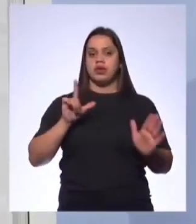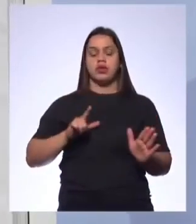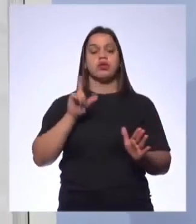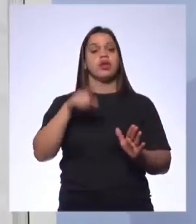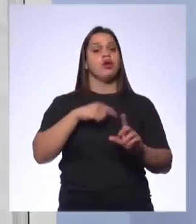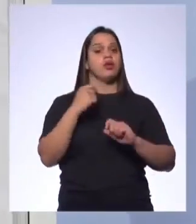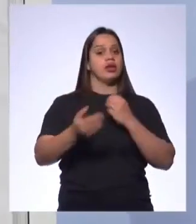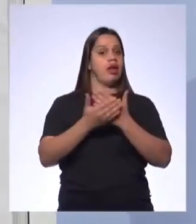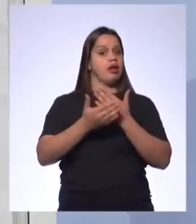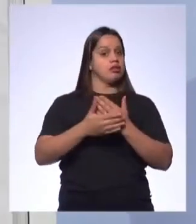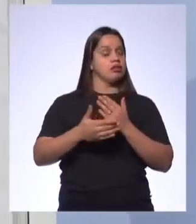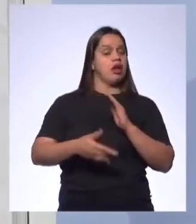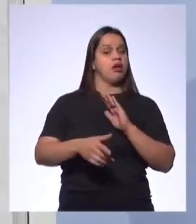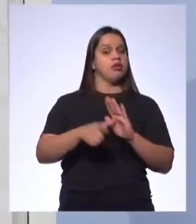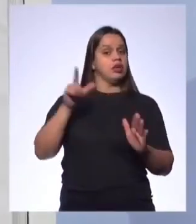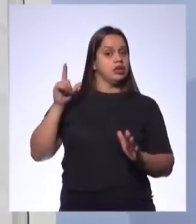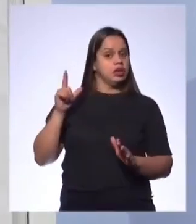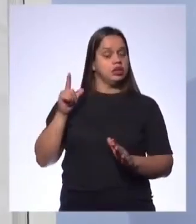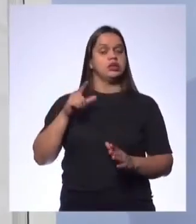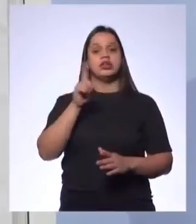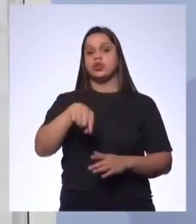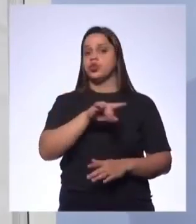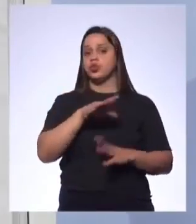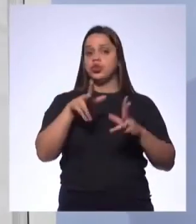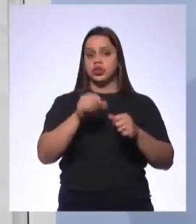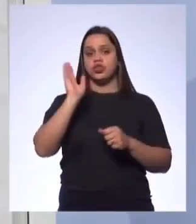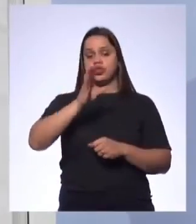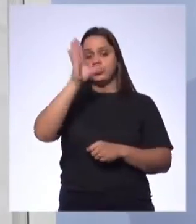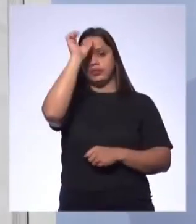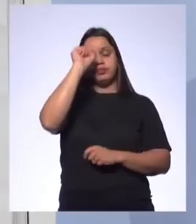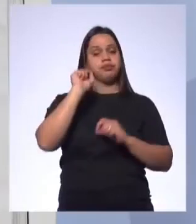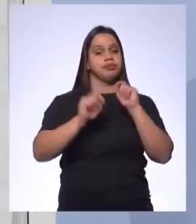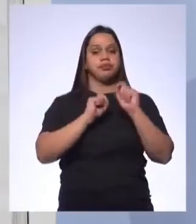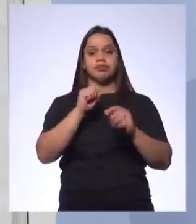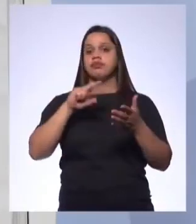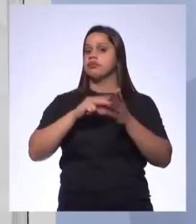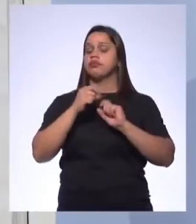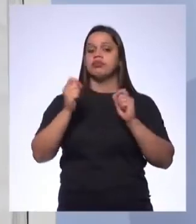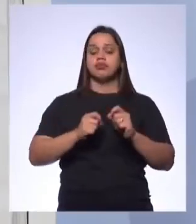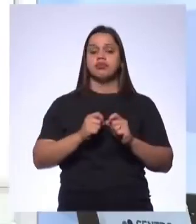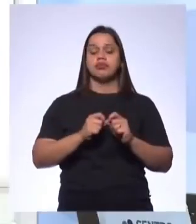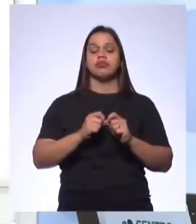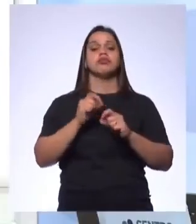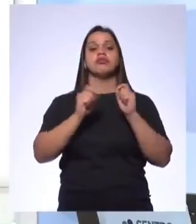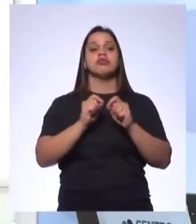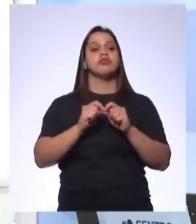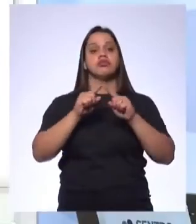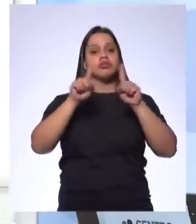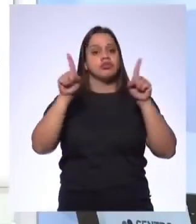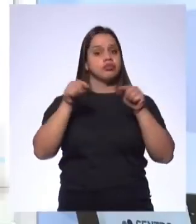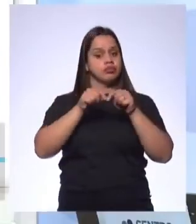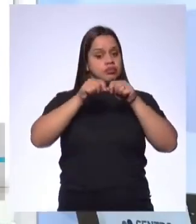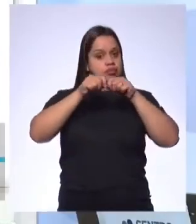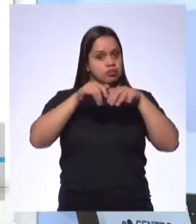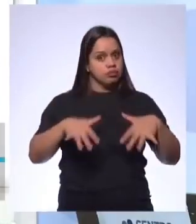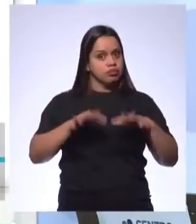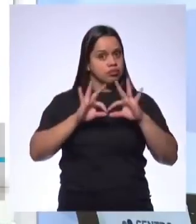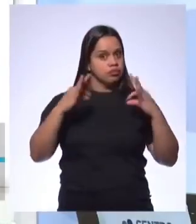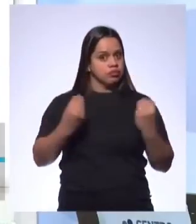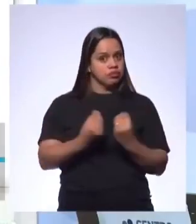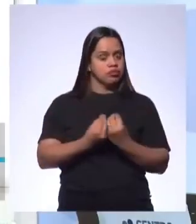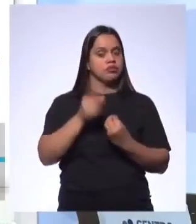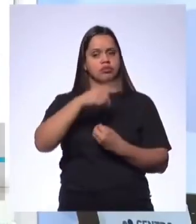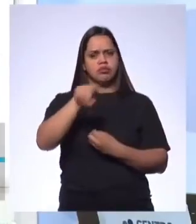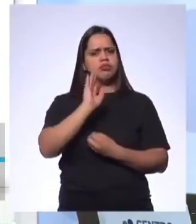aulas anteriores, são do que você aprendeu, né, o que é uma árvore genealógica. Você já tem esse conhecimento